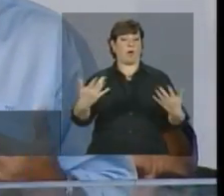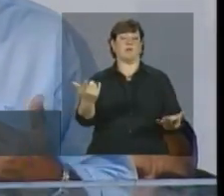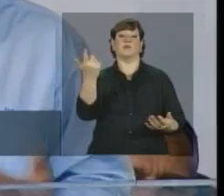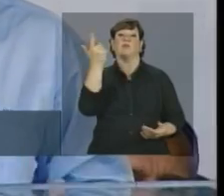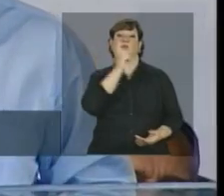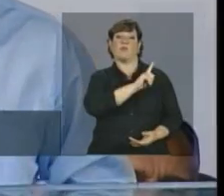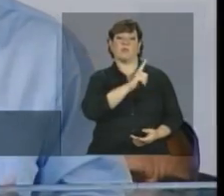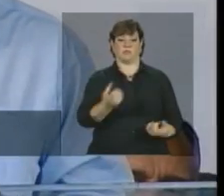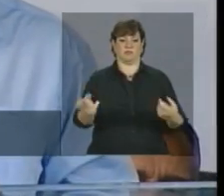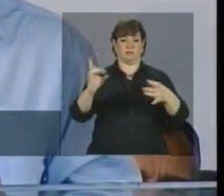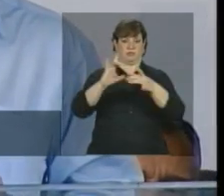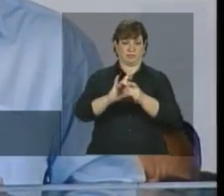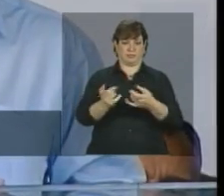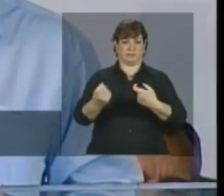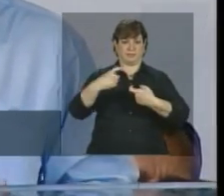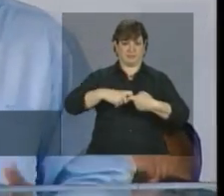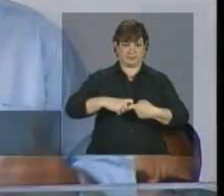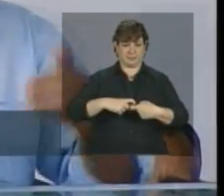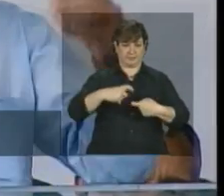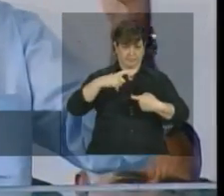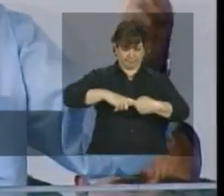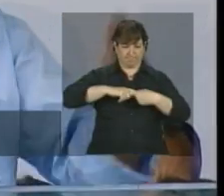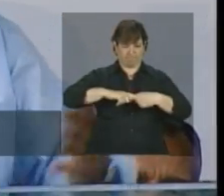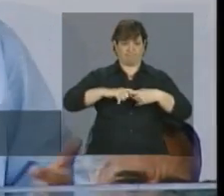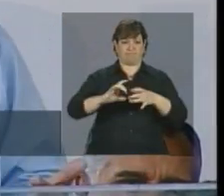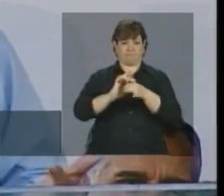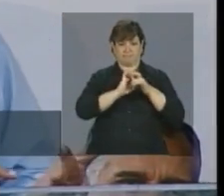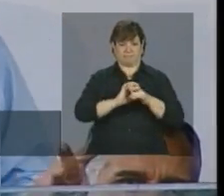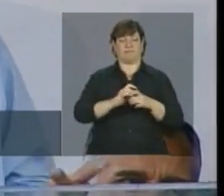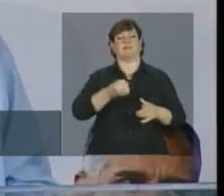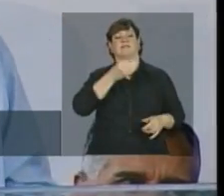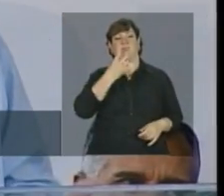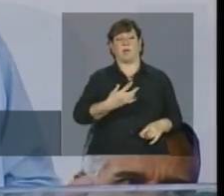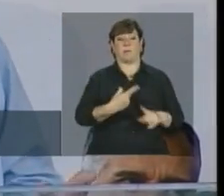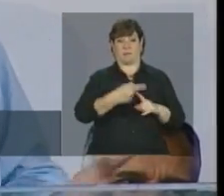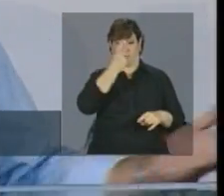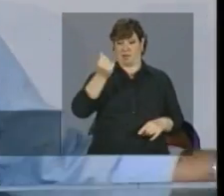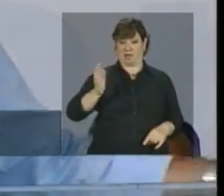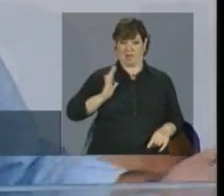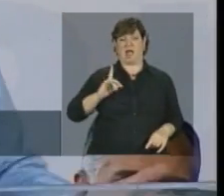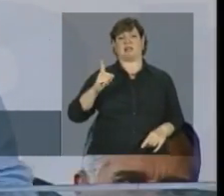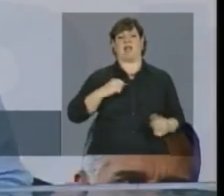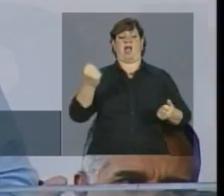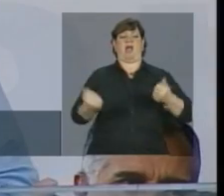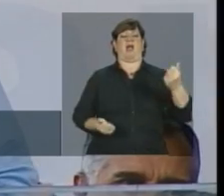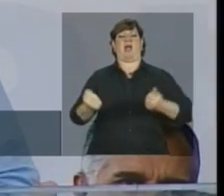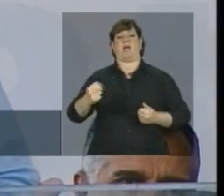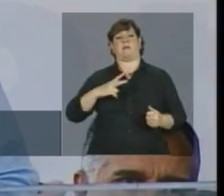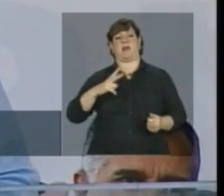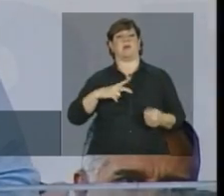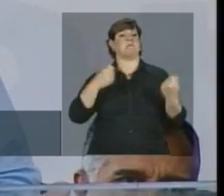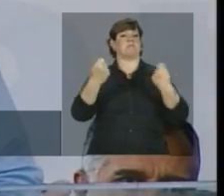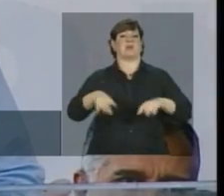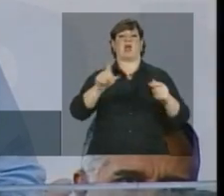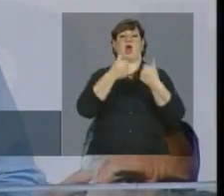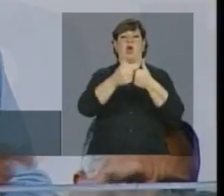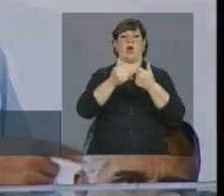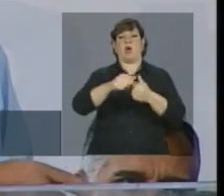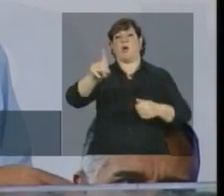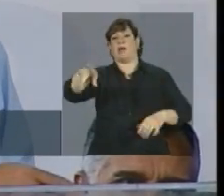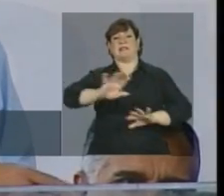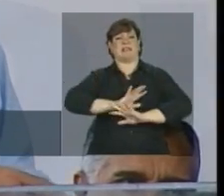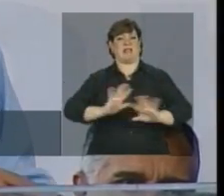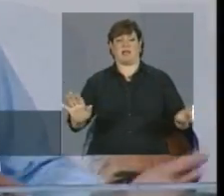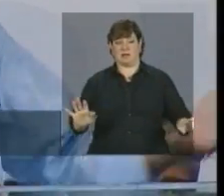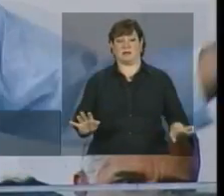se dá bem é ele, povo. Porque a pessoa de alta renda, ela tem um carro particular, ela não depende do transporte de massa. Então não